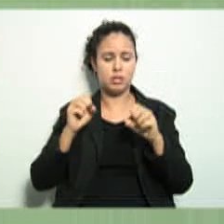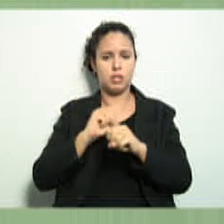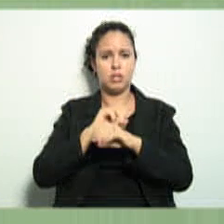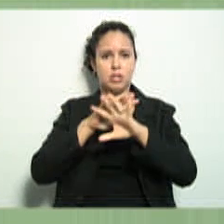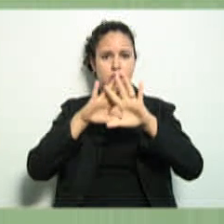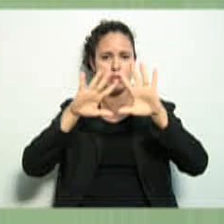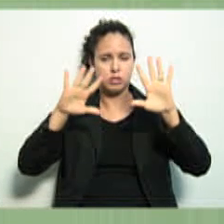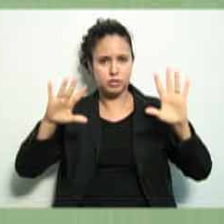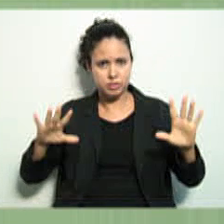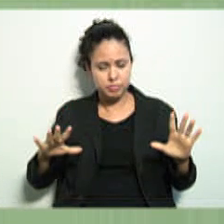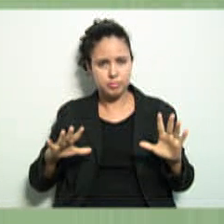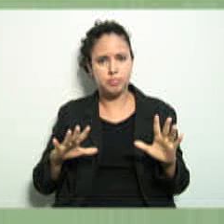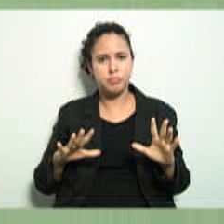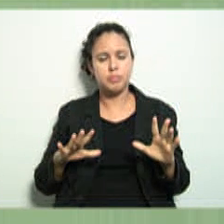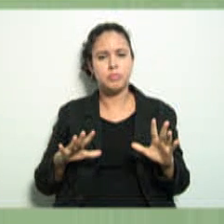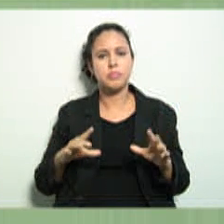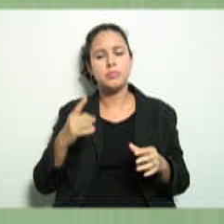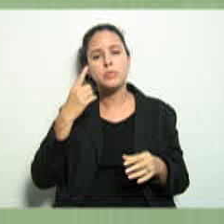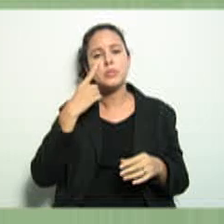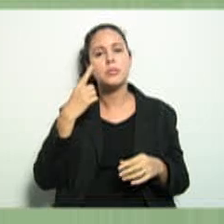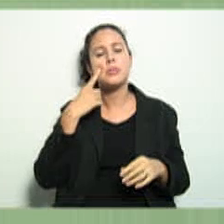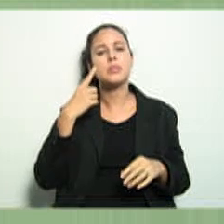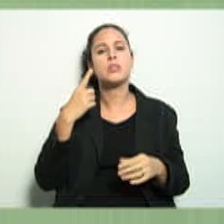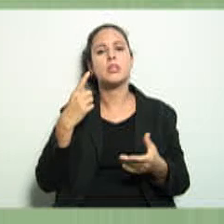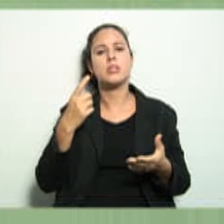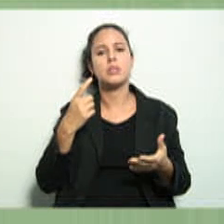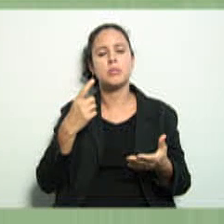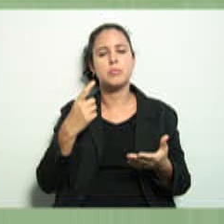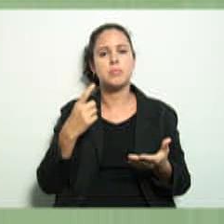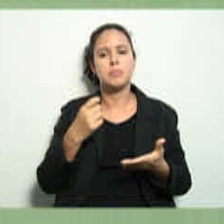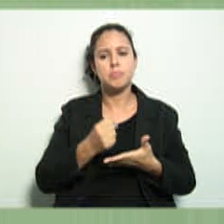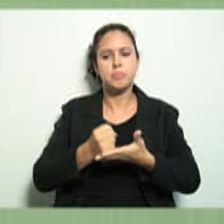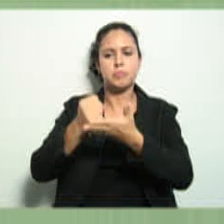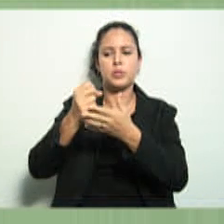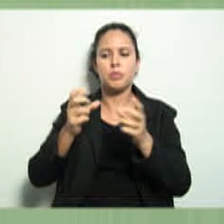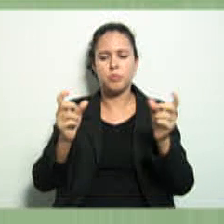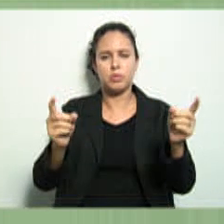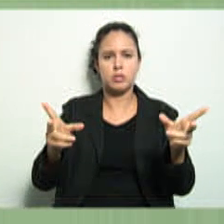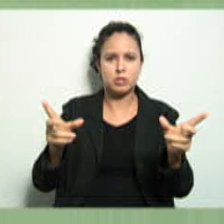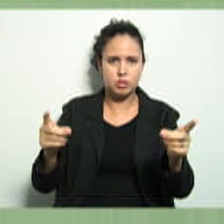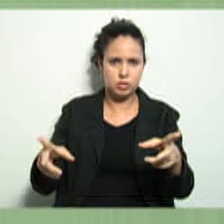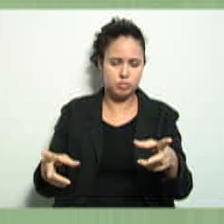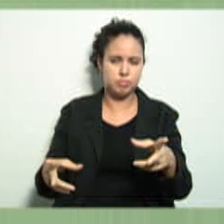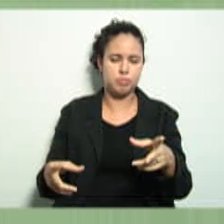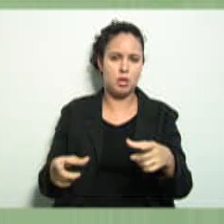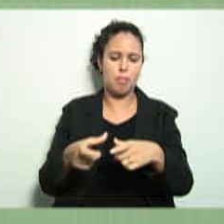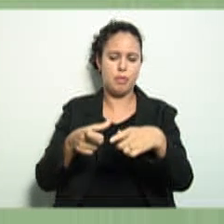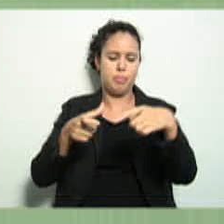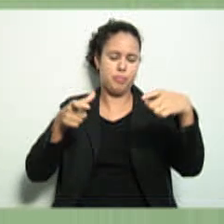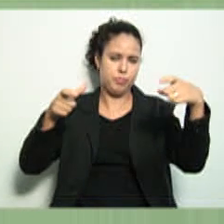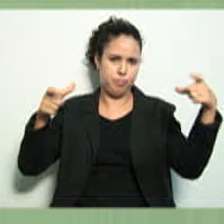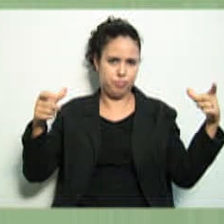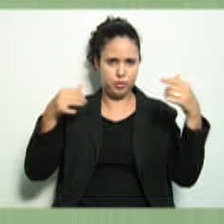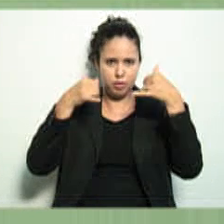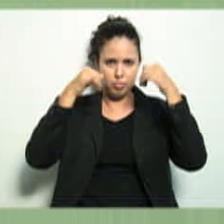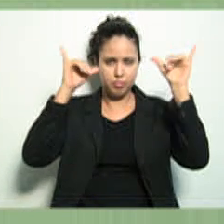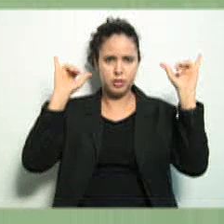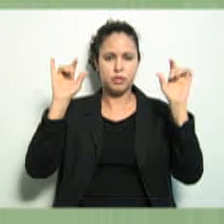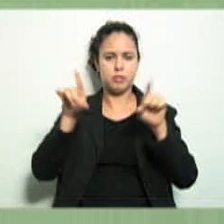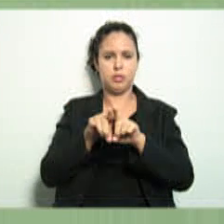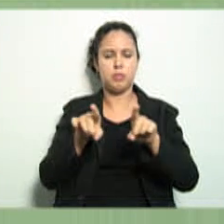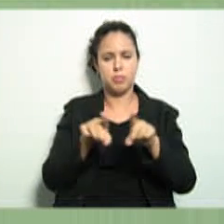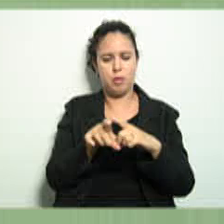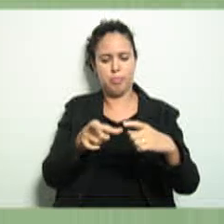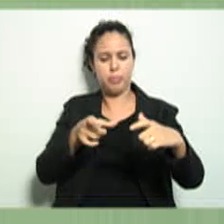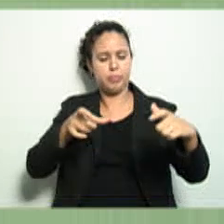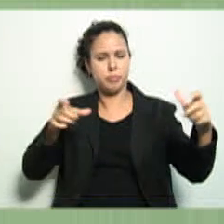doméstica pela agroexportadora. O aumento do rebanho representa o aumento da exportação de carne